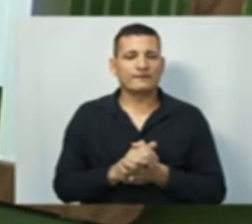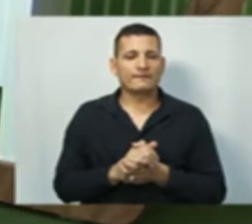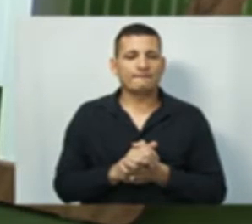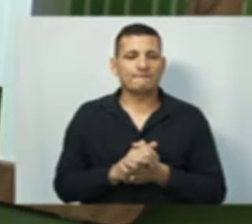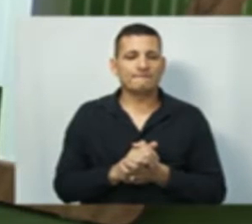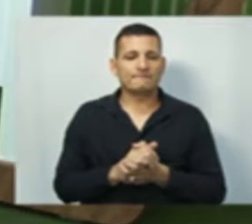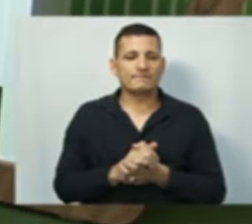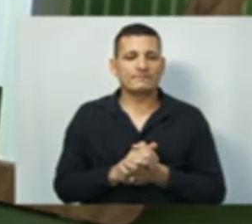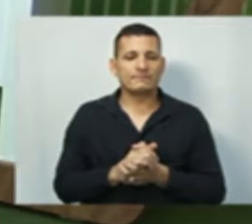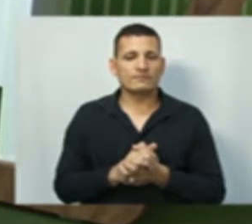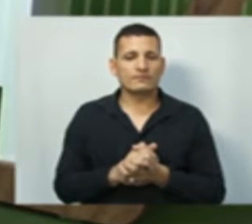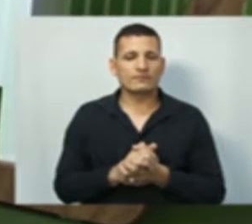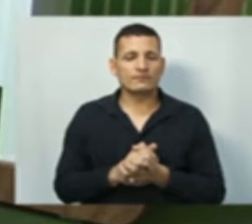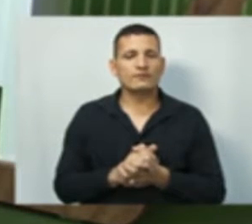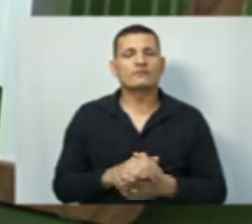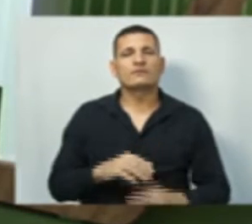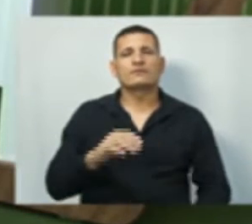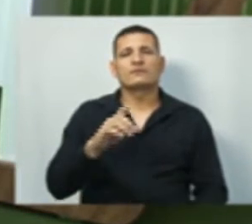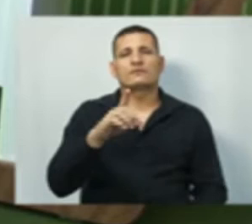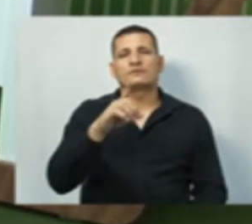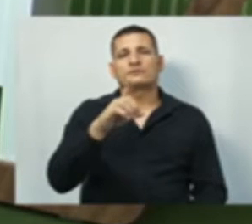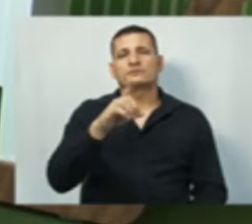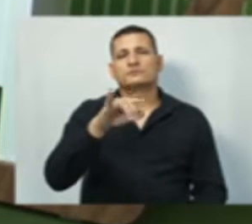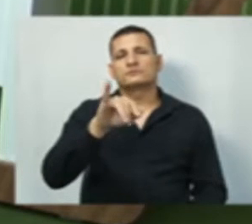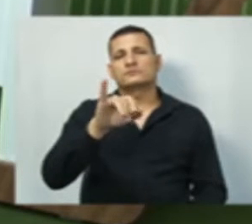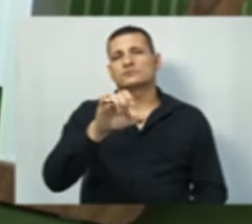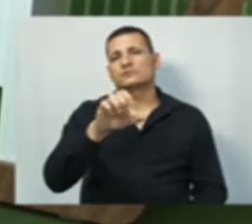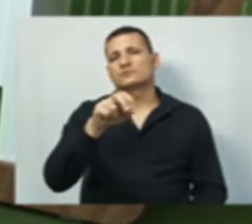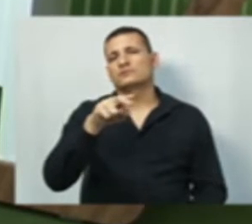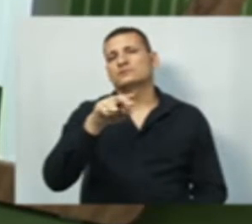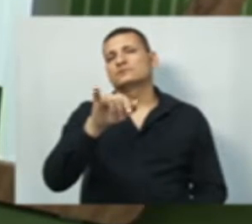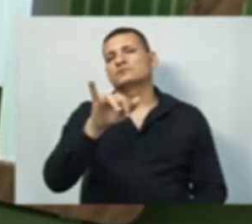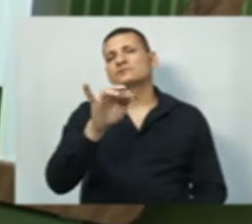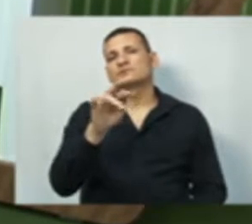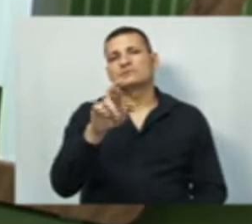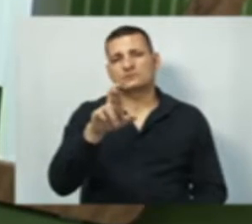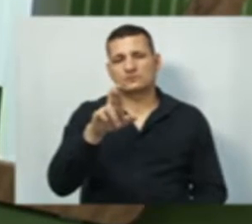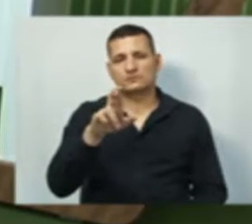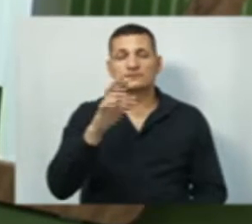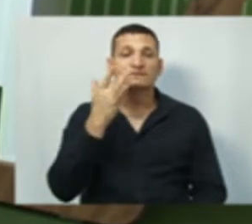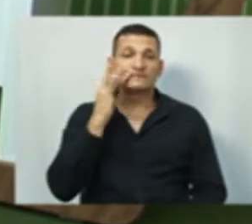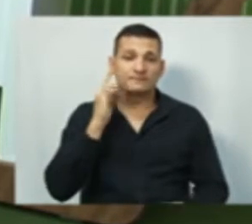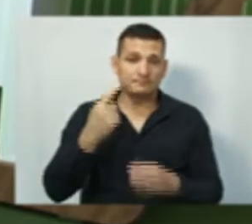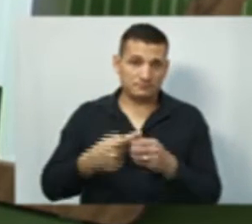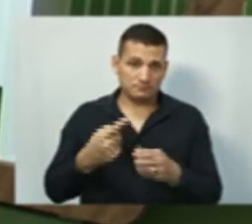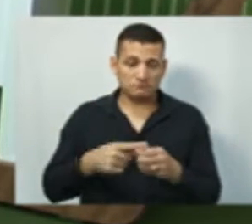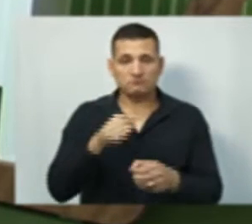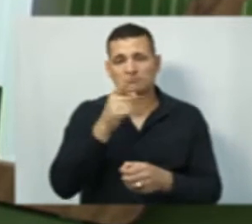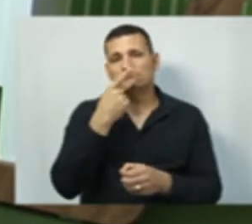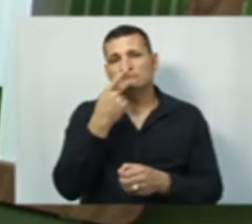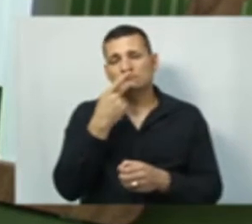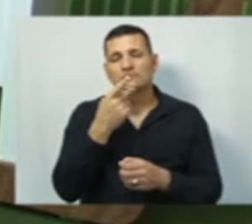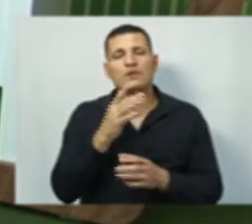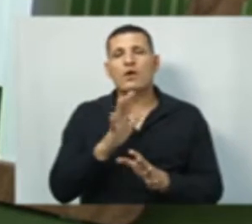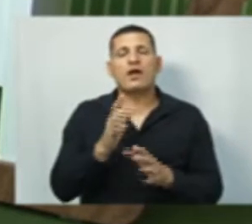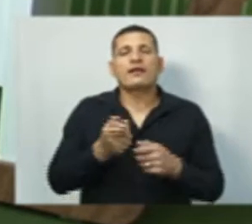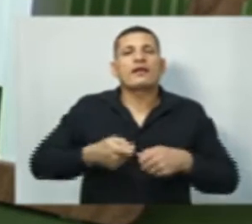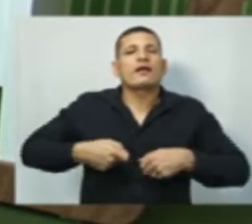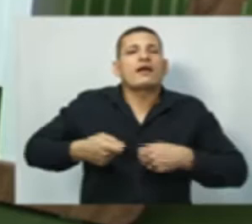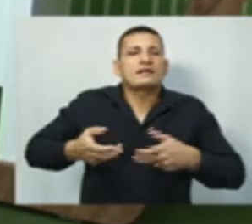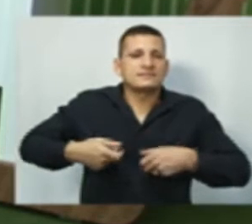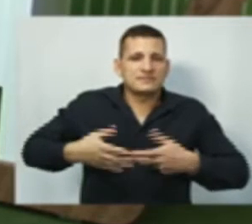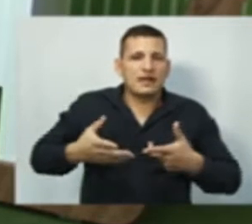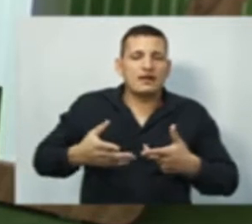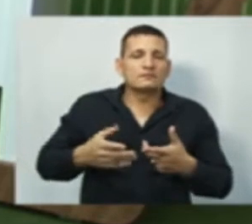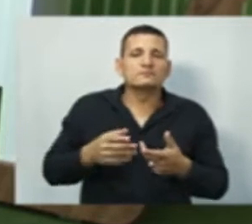o Jennifer, também de Ouro Preto, diz que é não gastar sem necessidade.